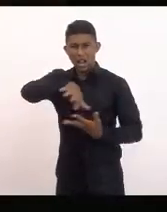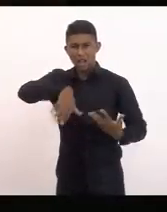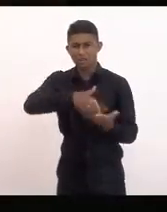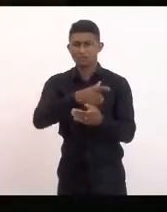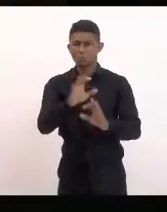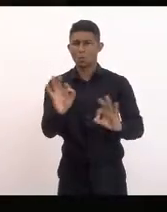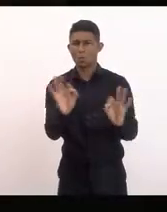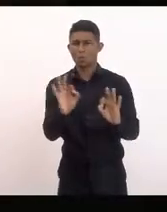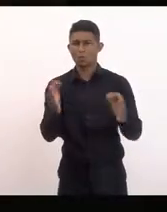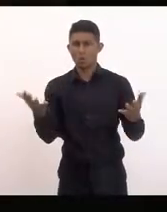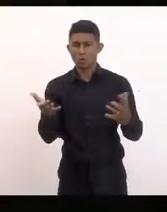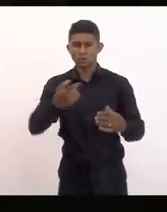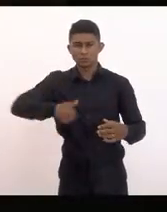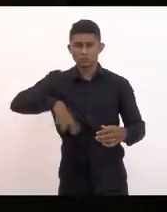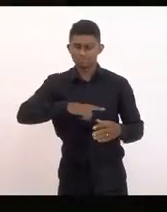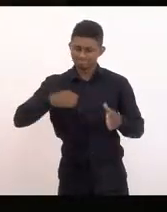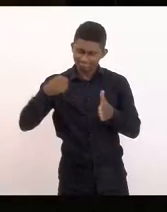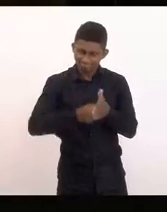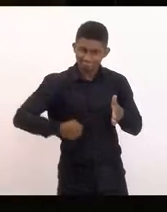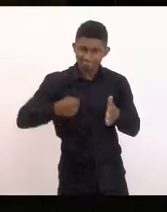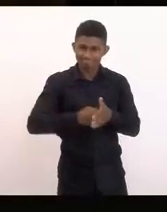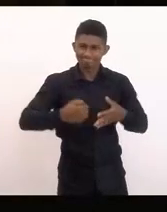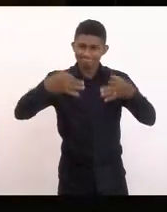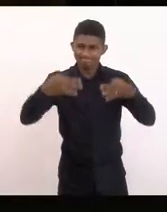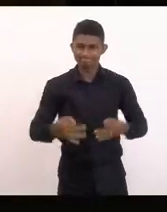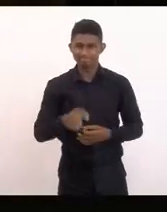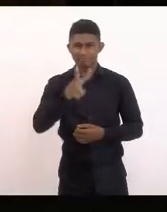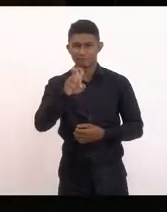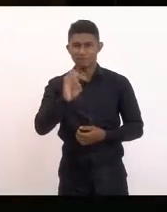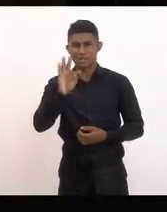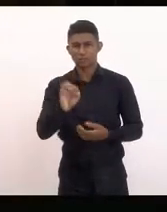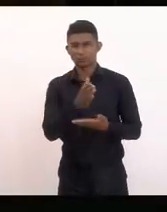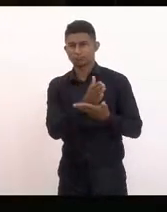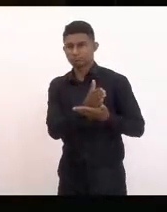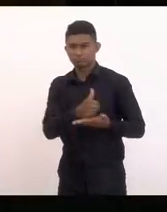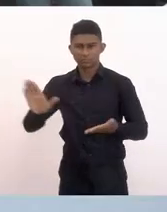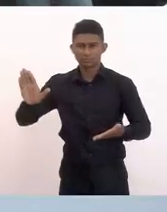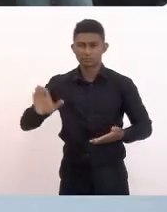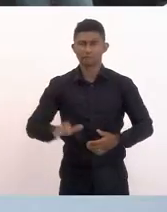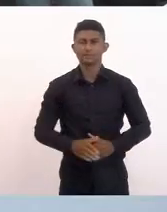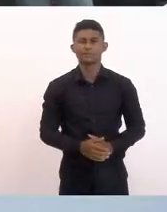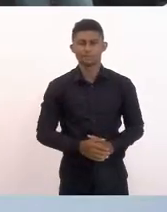hoje nós vamos lutar até o fim para derrubar esse veto.